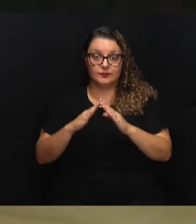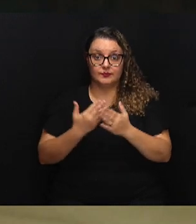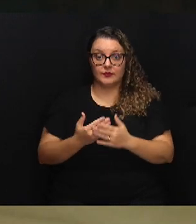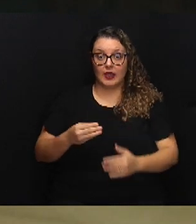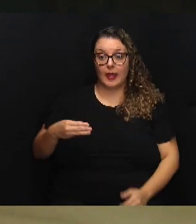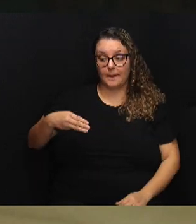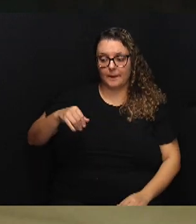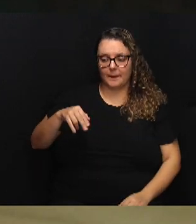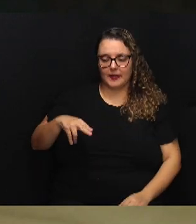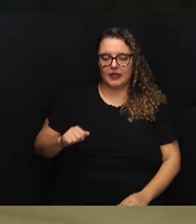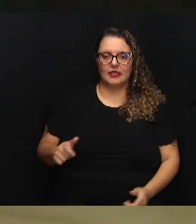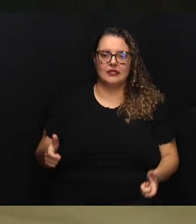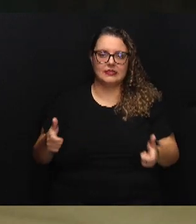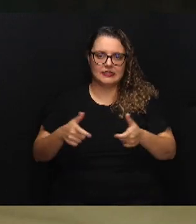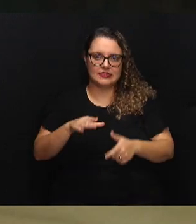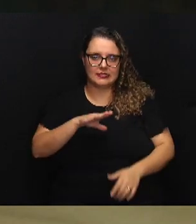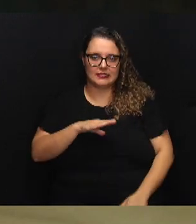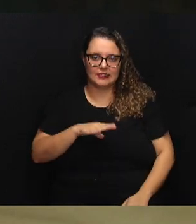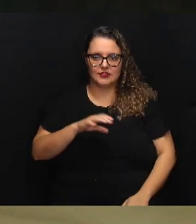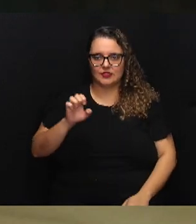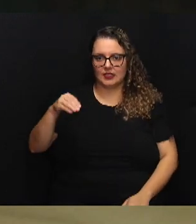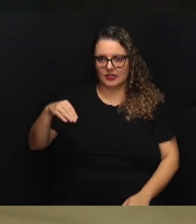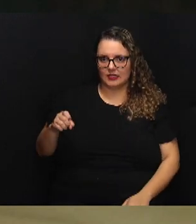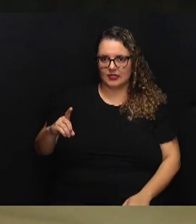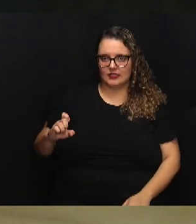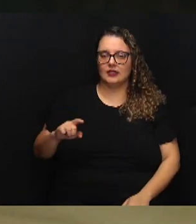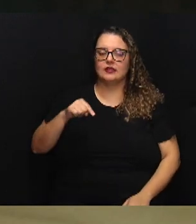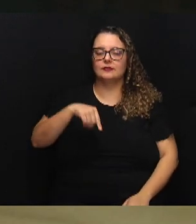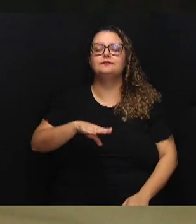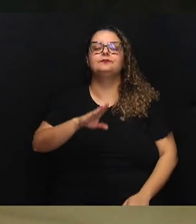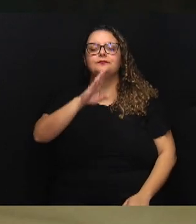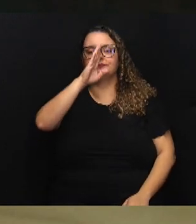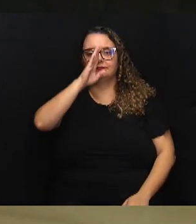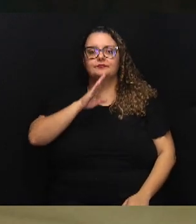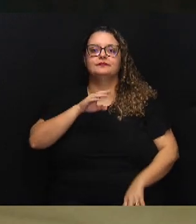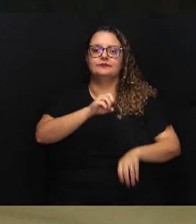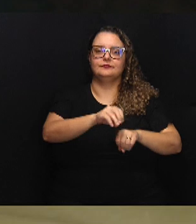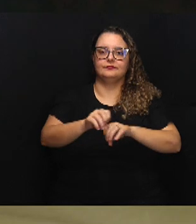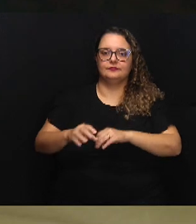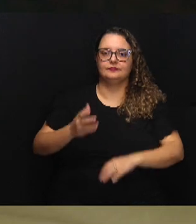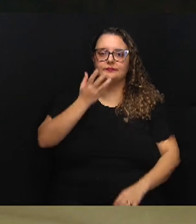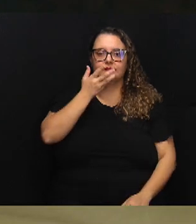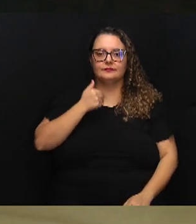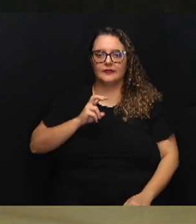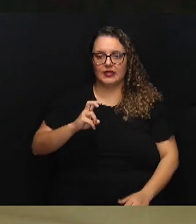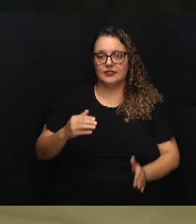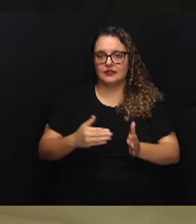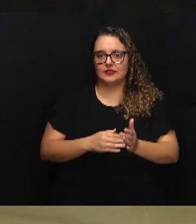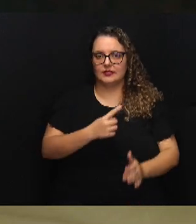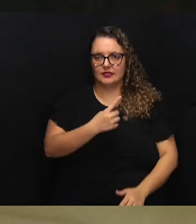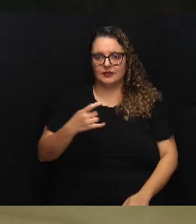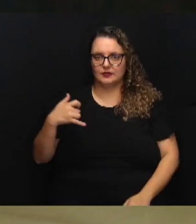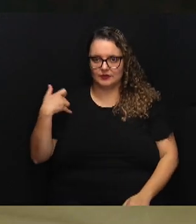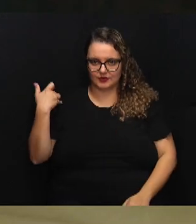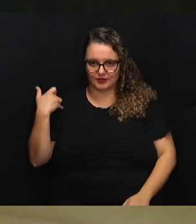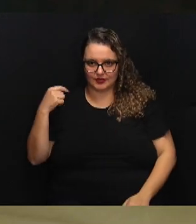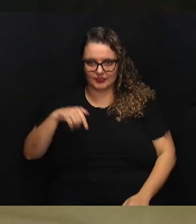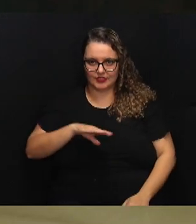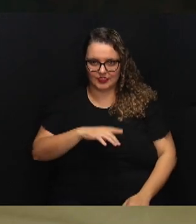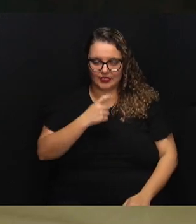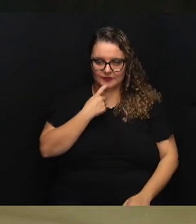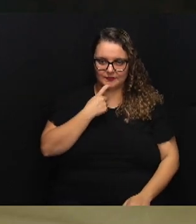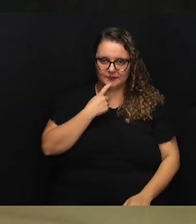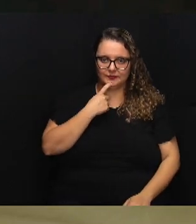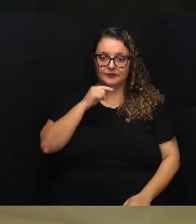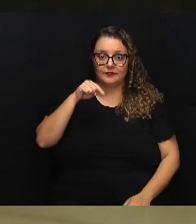Cidade da Indec se destaca como uma opção gratuita e educativa para crianças de 5 a 11 anos aqui em Campinas, tá?